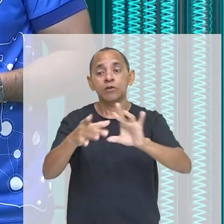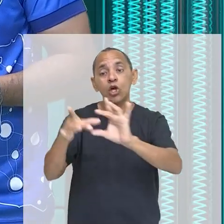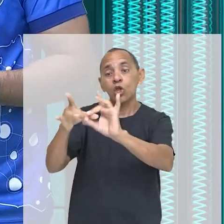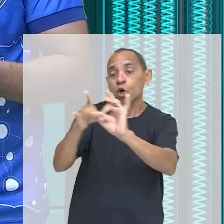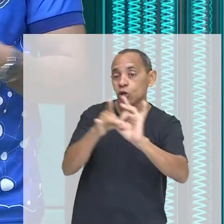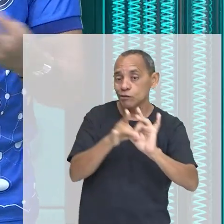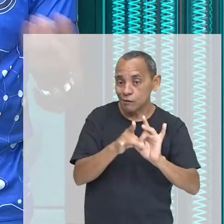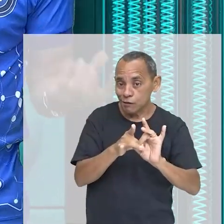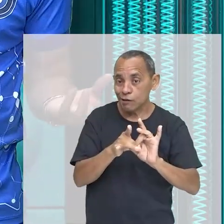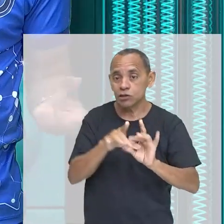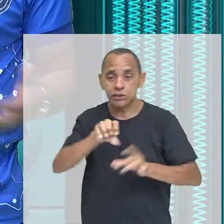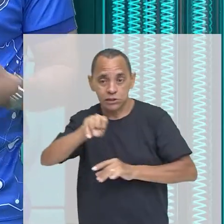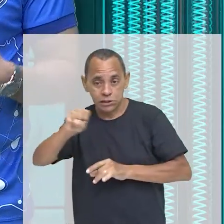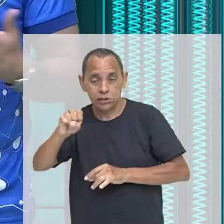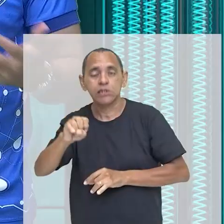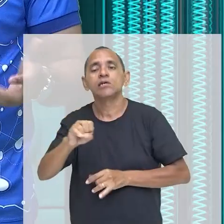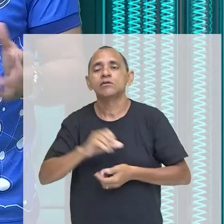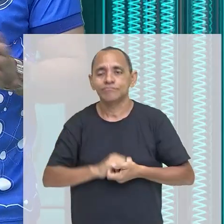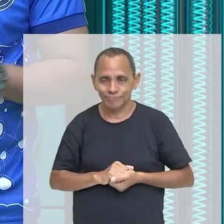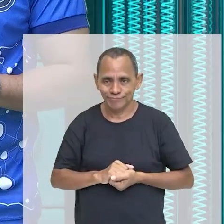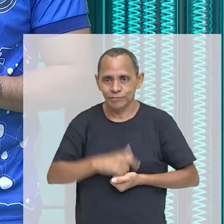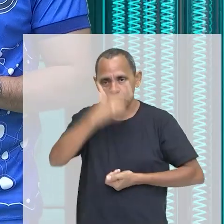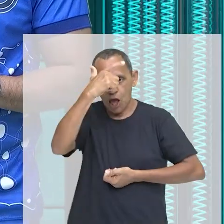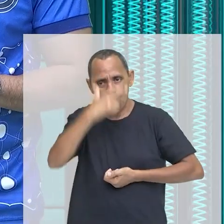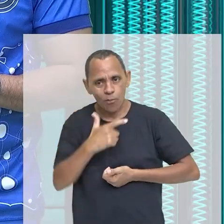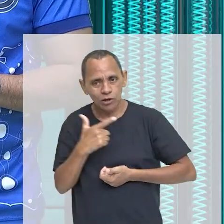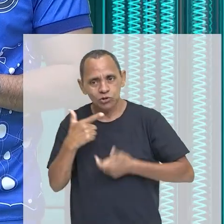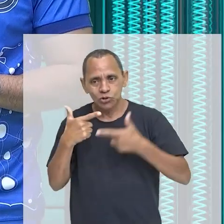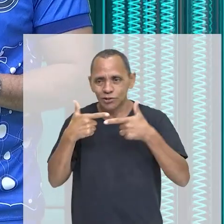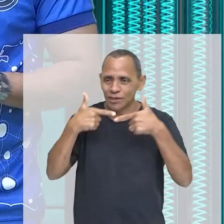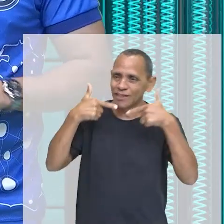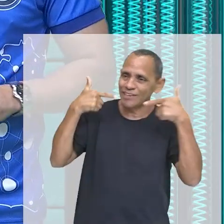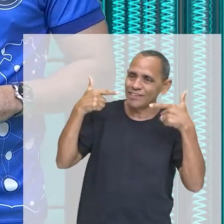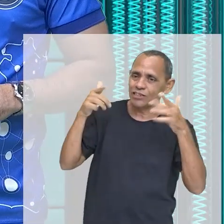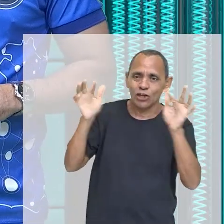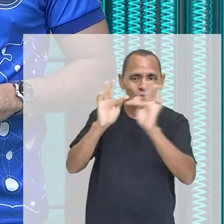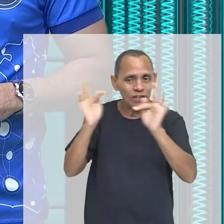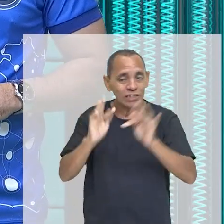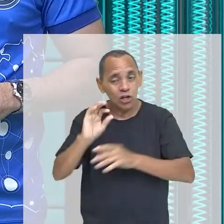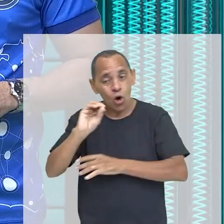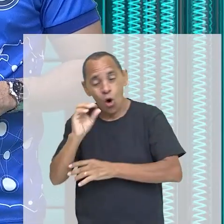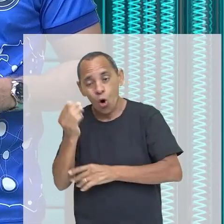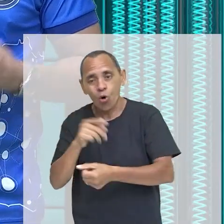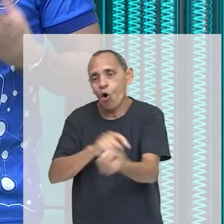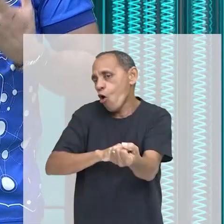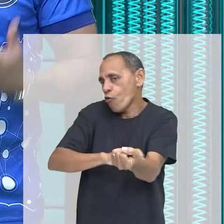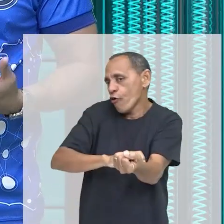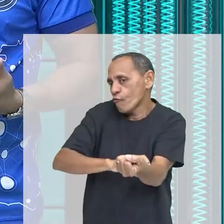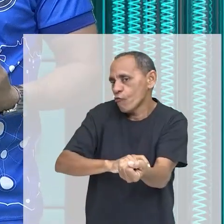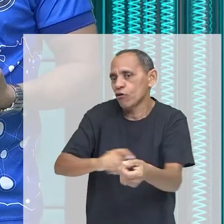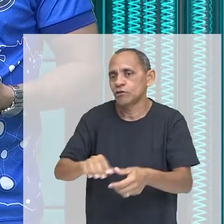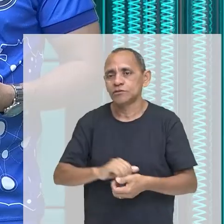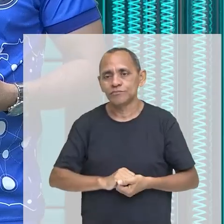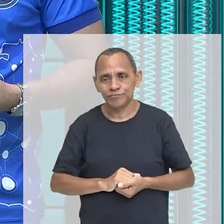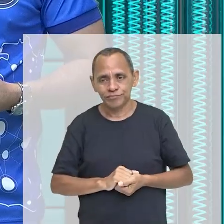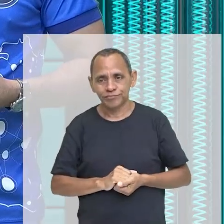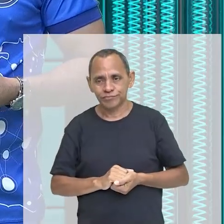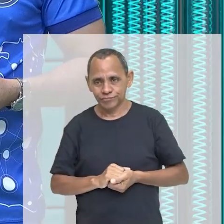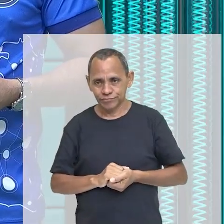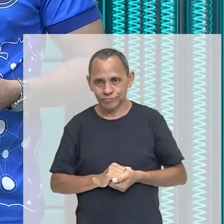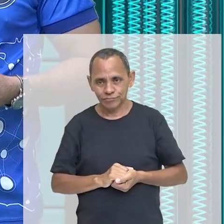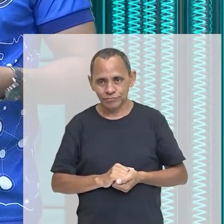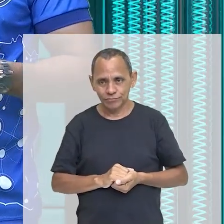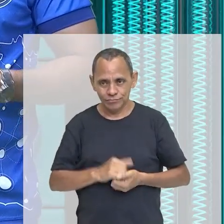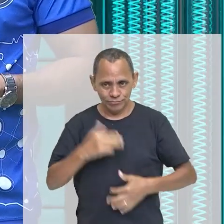rindo de felicidade ou está rindo ali de nervoso, ou então apresentando outra situação. Mas enfim, o nosso corpo, nossos gestos, né,